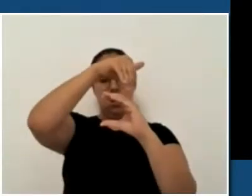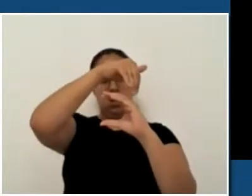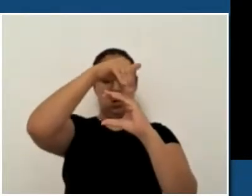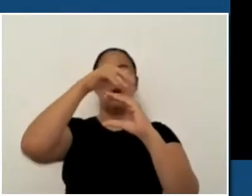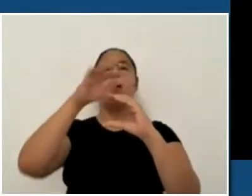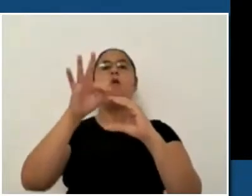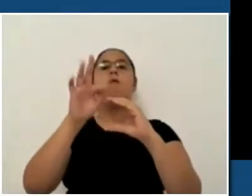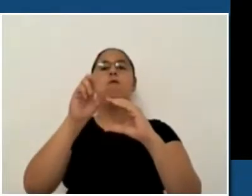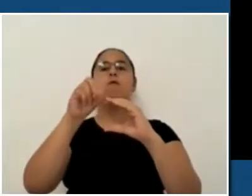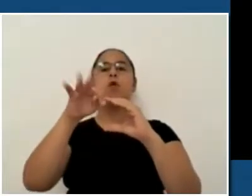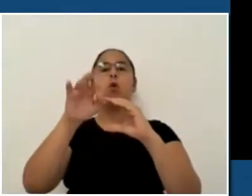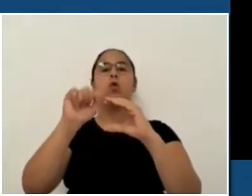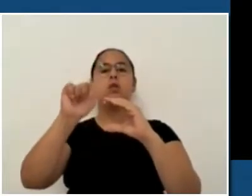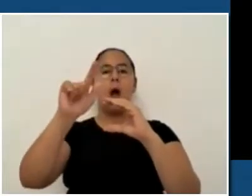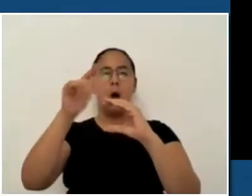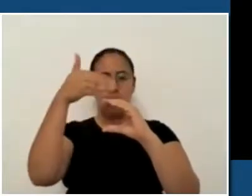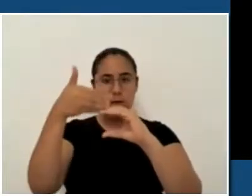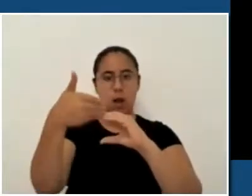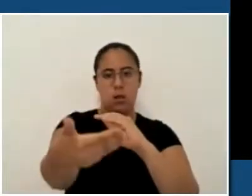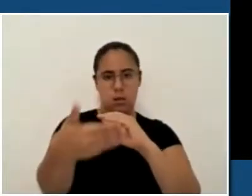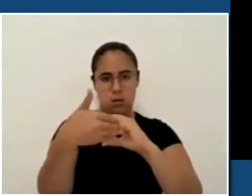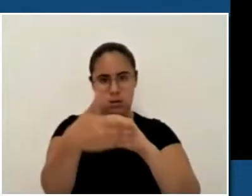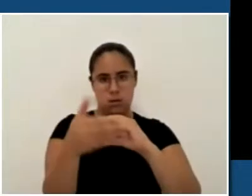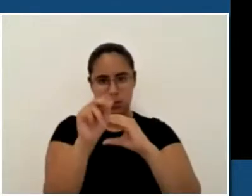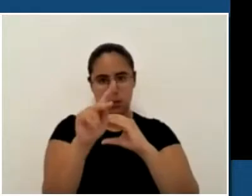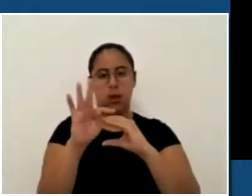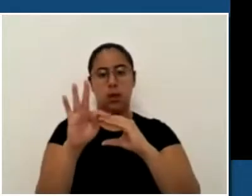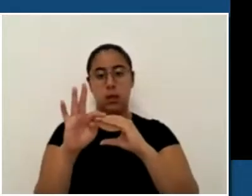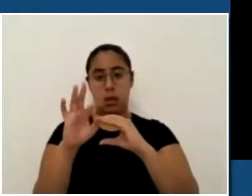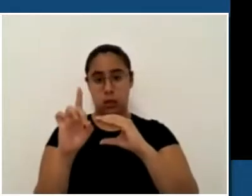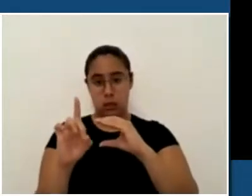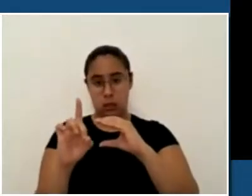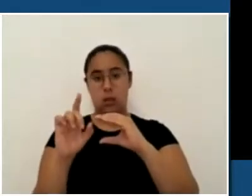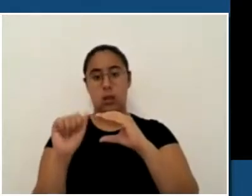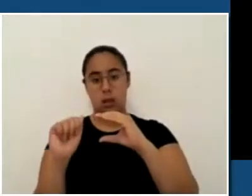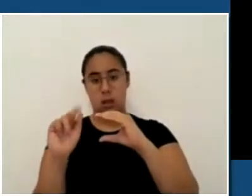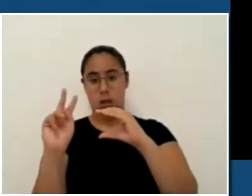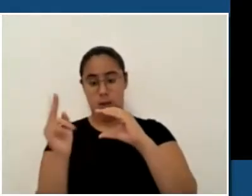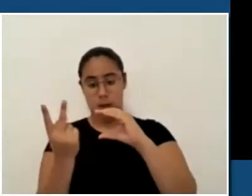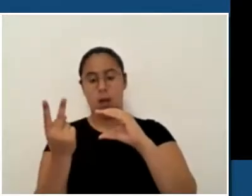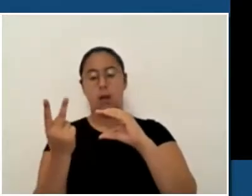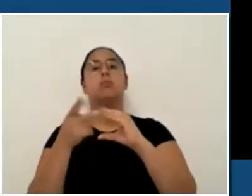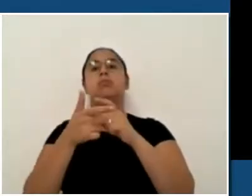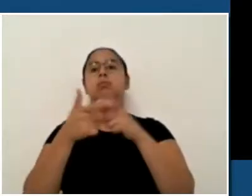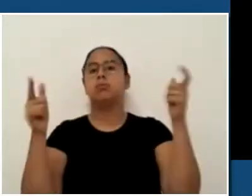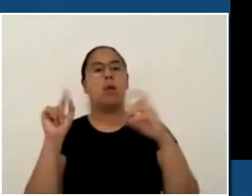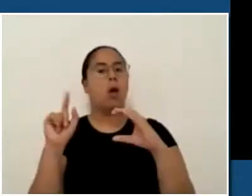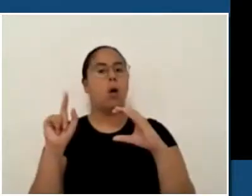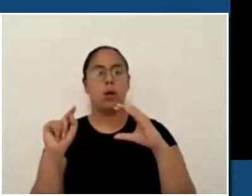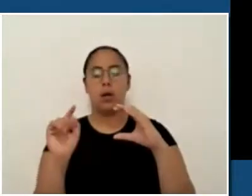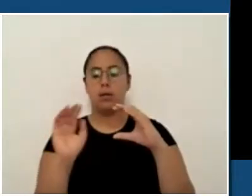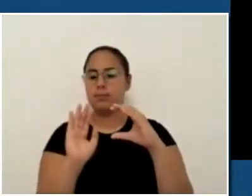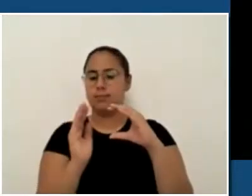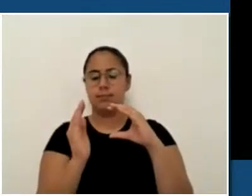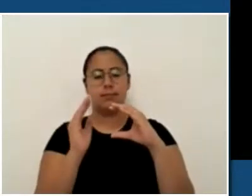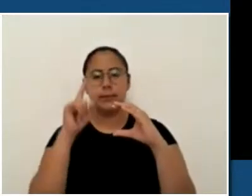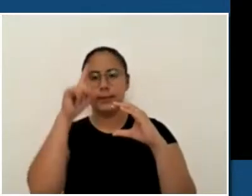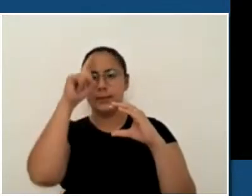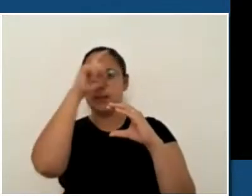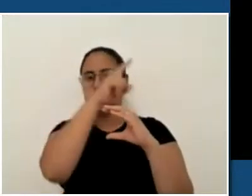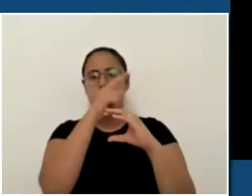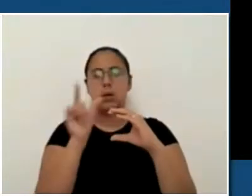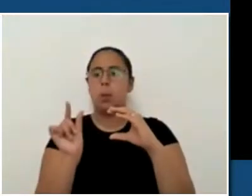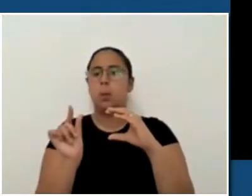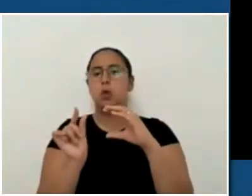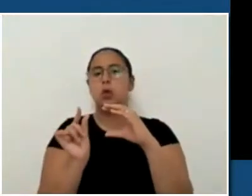ativação reduzida em crianças com TEA ou TDAH, mostrando uma disfunção inibitória compartilhada. Os que têm as duas coisas têm a